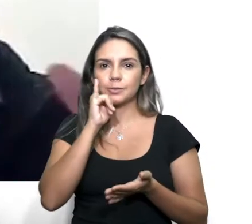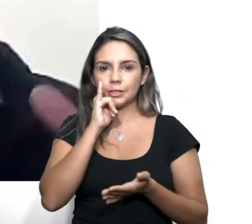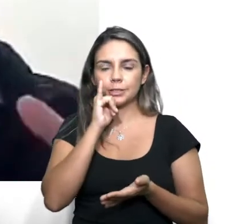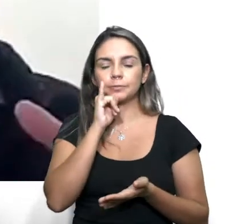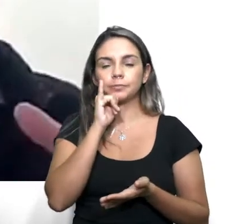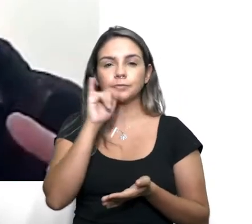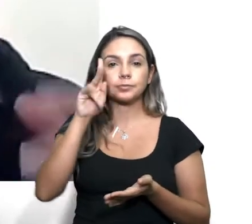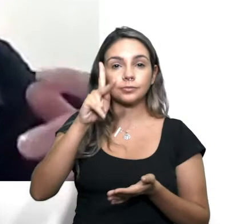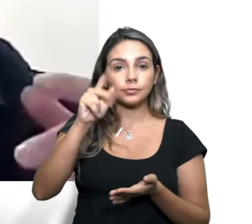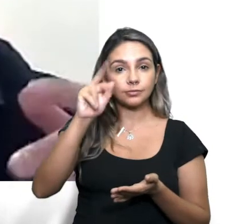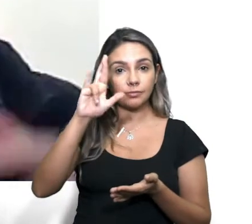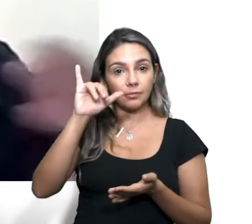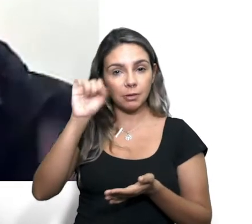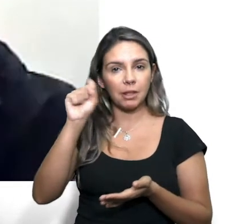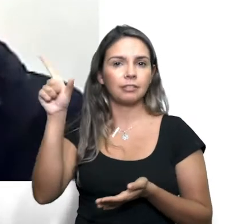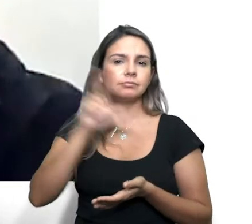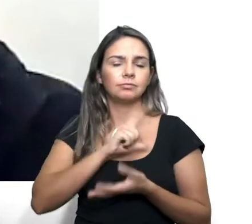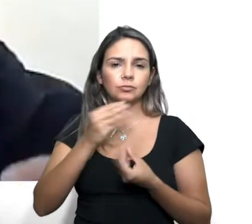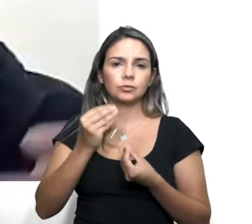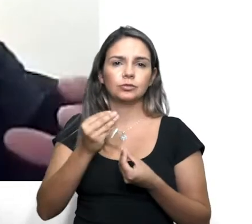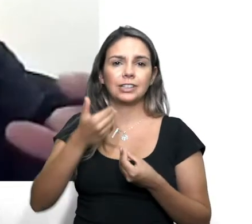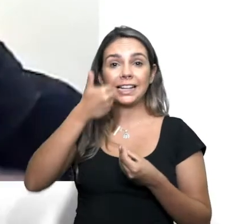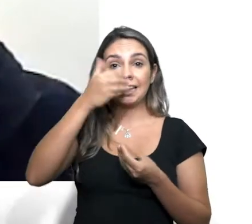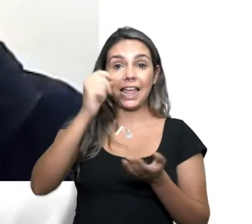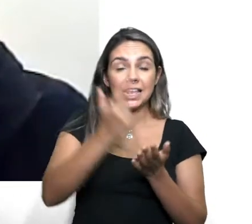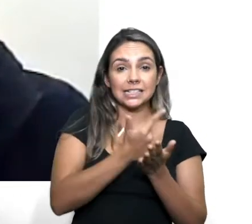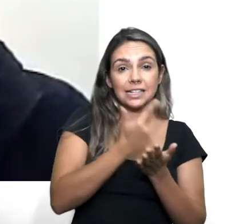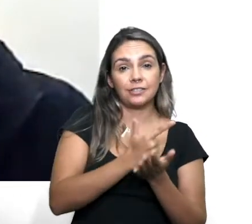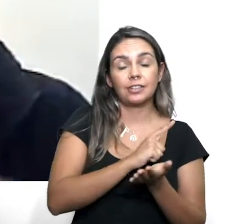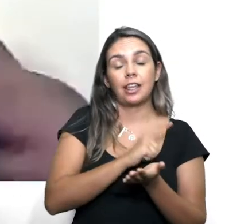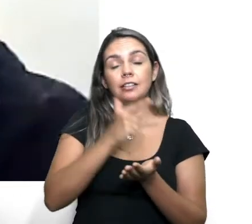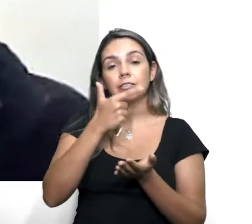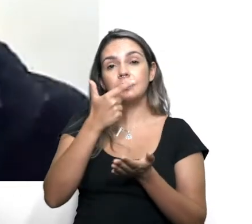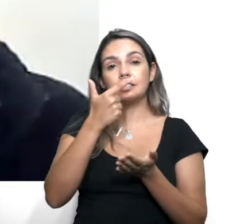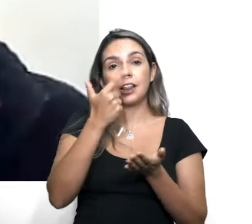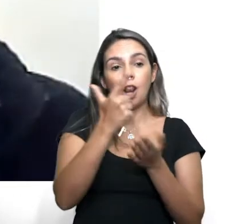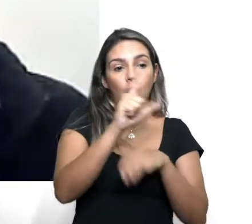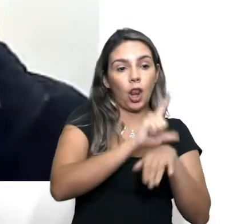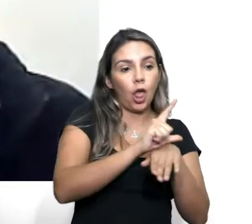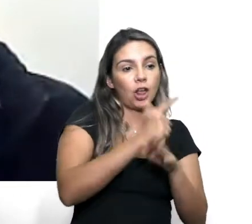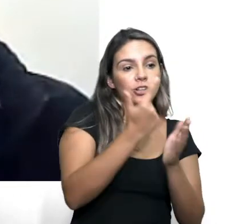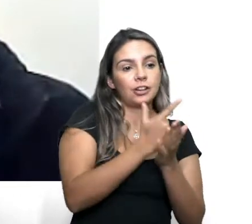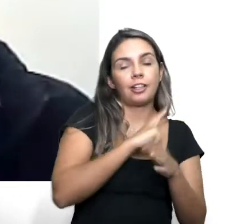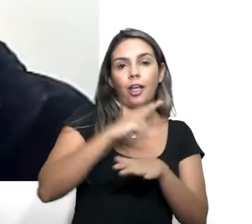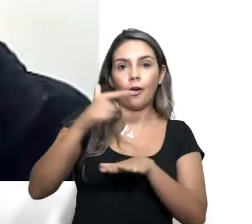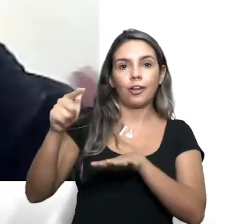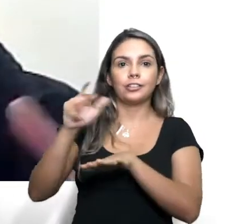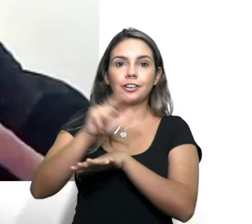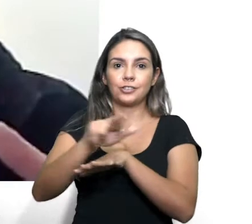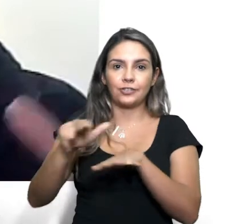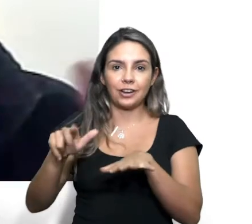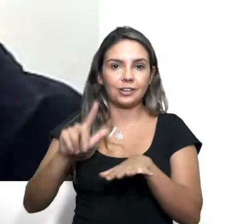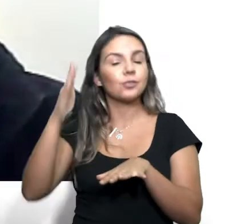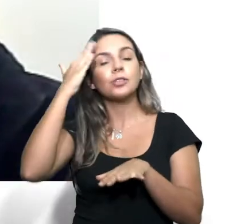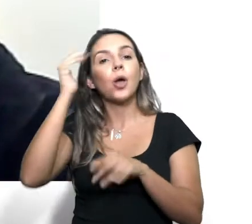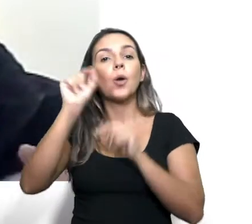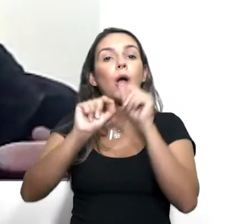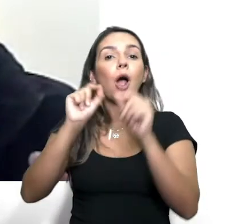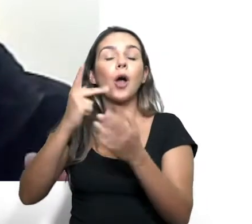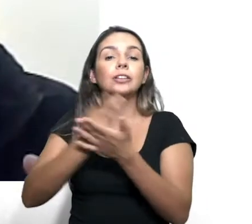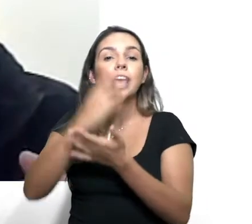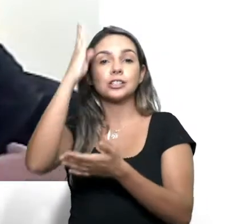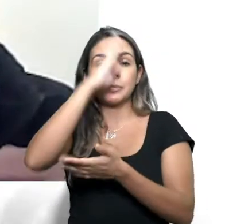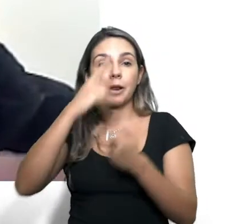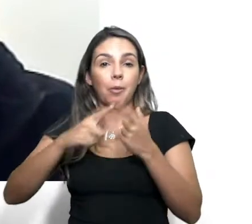em Paris, nós temos, se tivermos 10 livrarias, temos 10 montras completamente diferentes. Eu não sei o que acontece no Brasil,